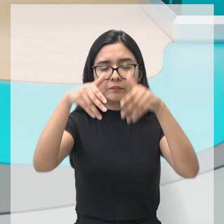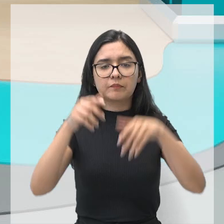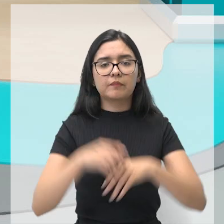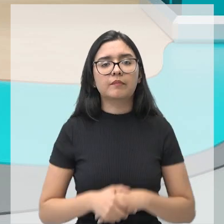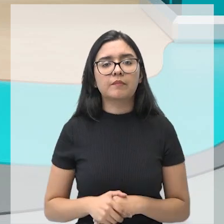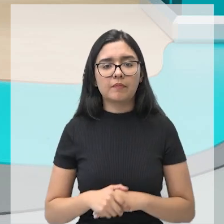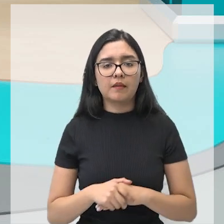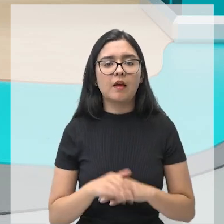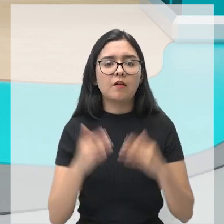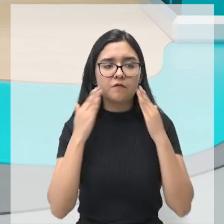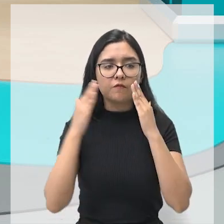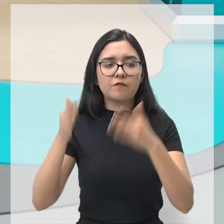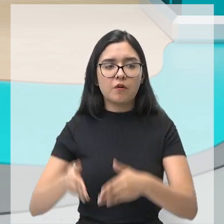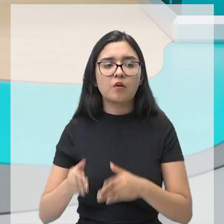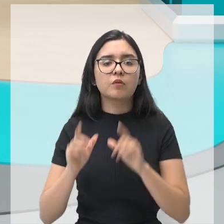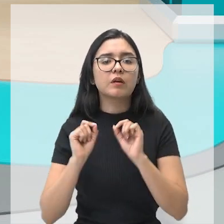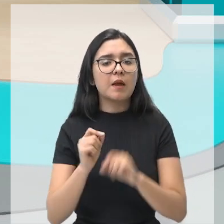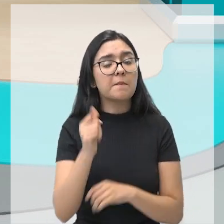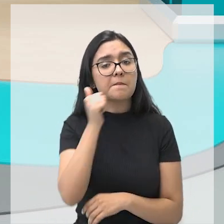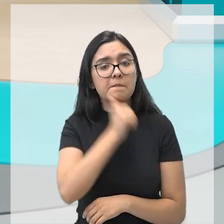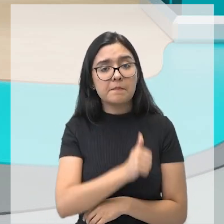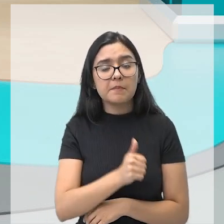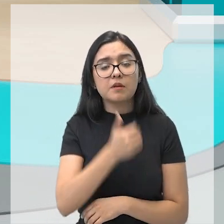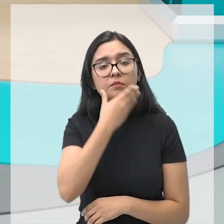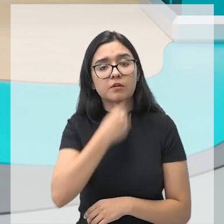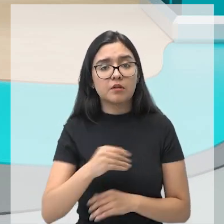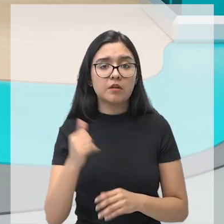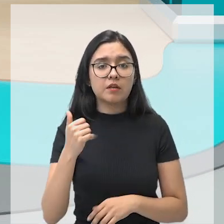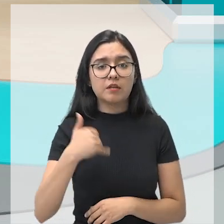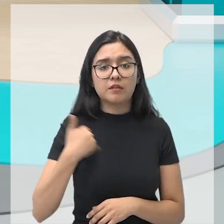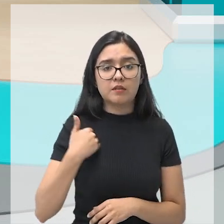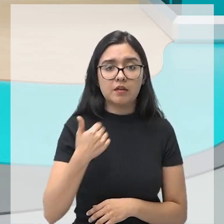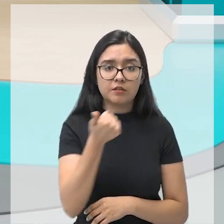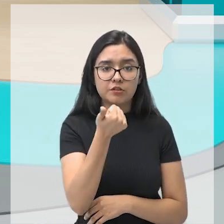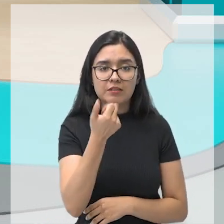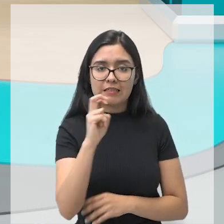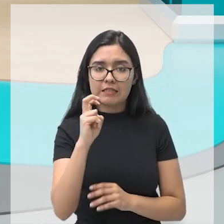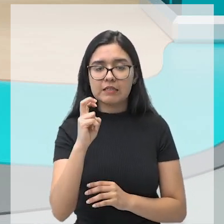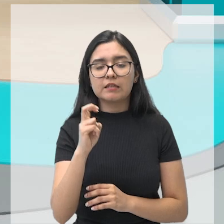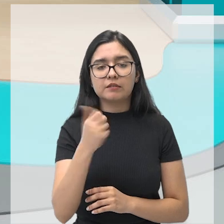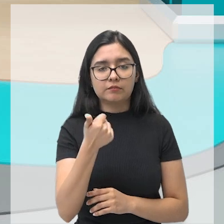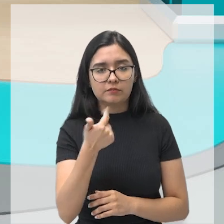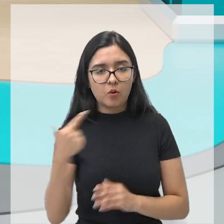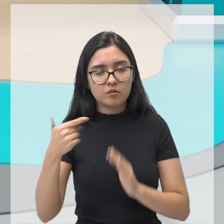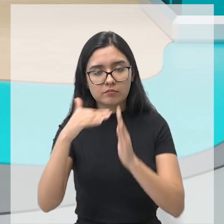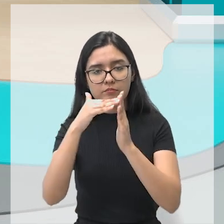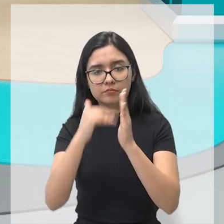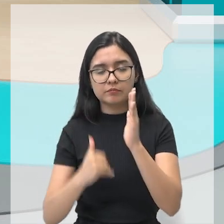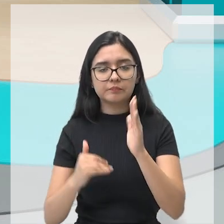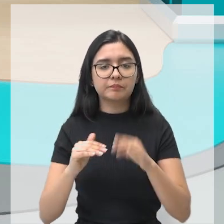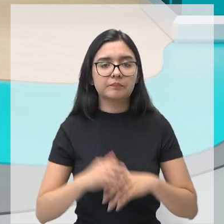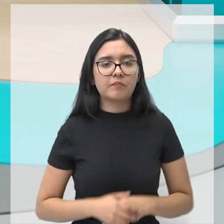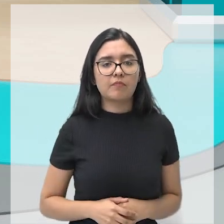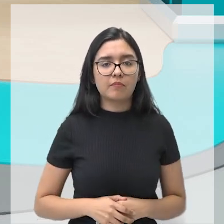para meninos e meninas com 12 anos ou menos, tá bom? Isso